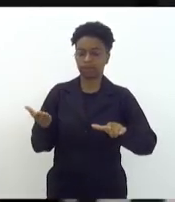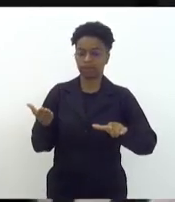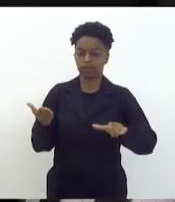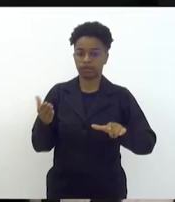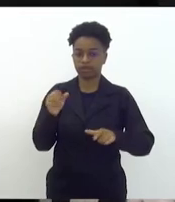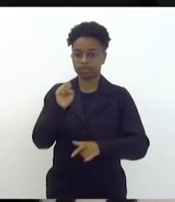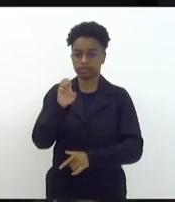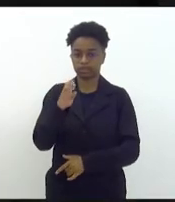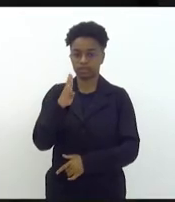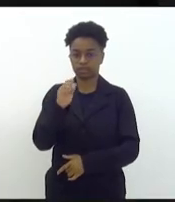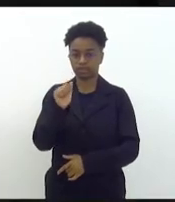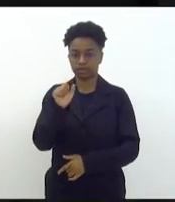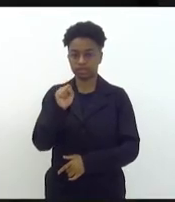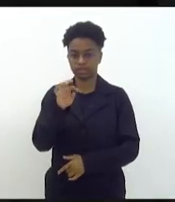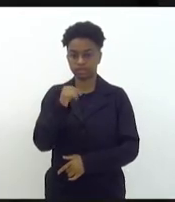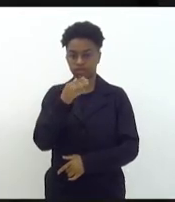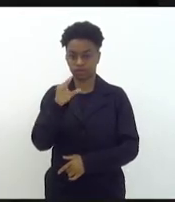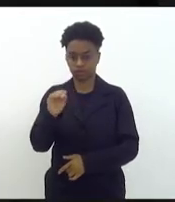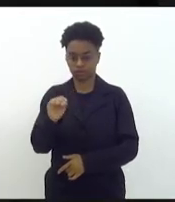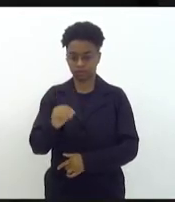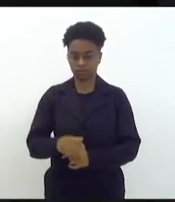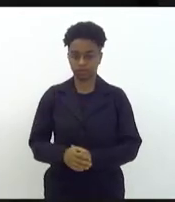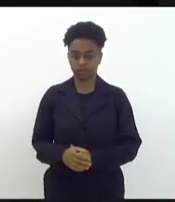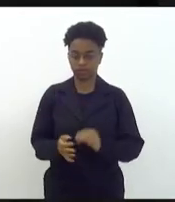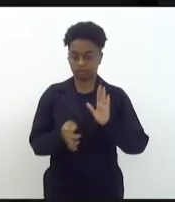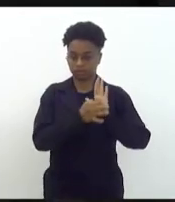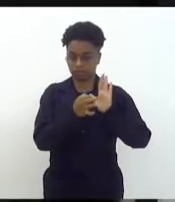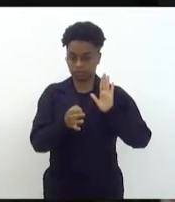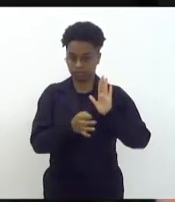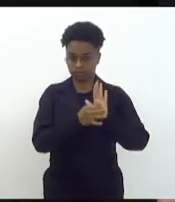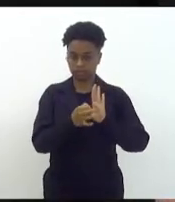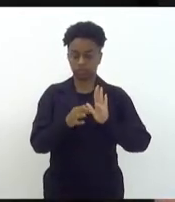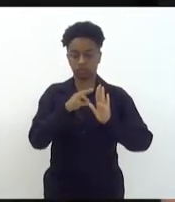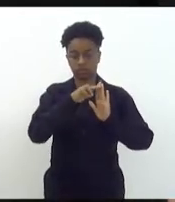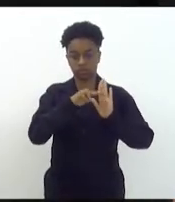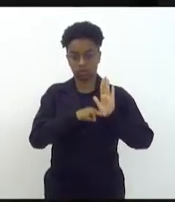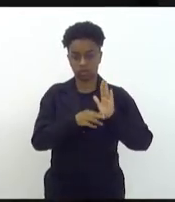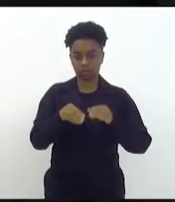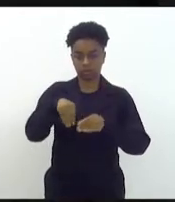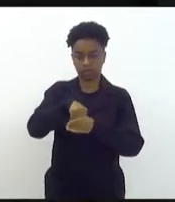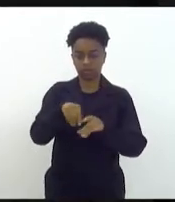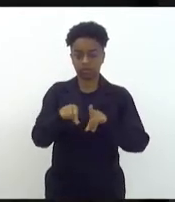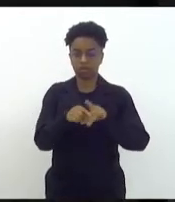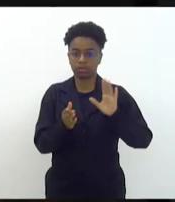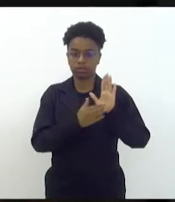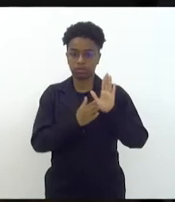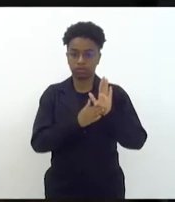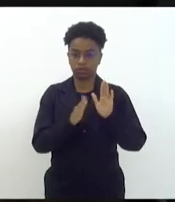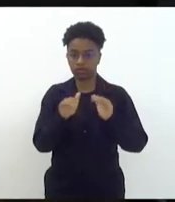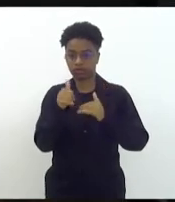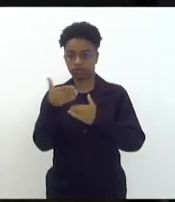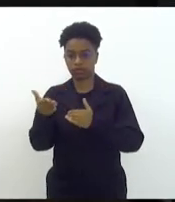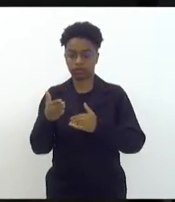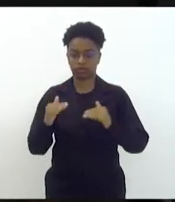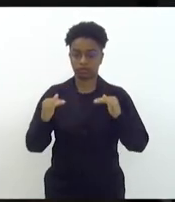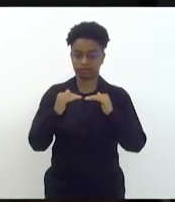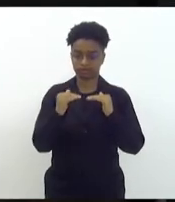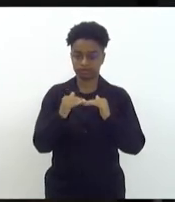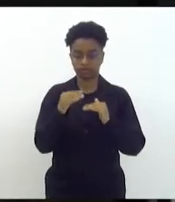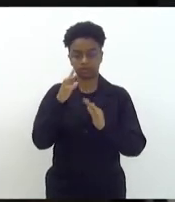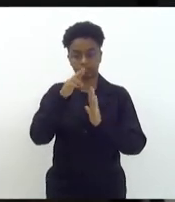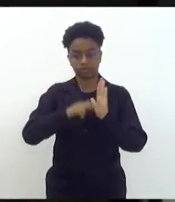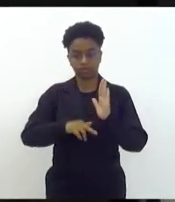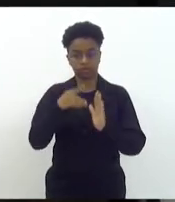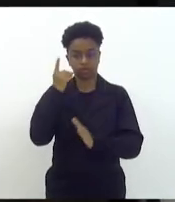Sebastião Faria de Souza parecer da comissão de normas internas e proposições externas favorável relator